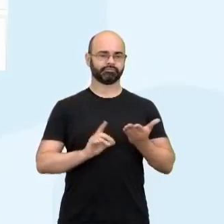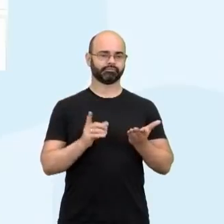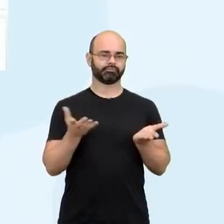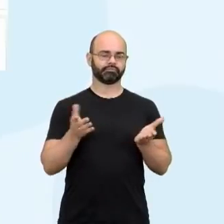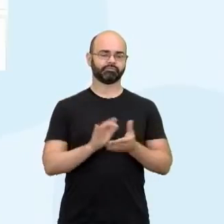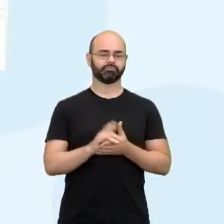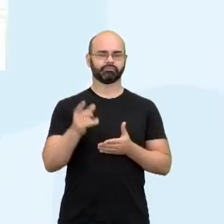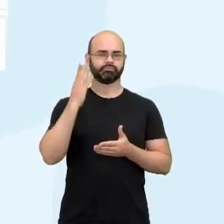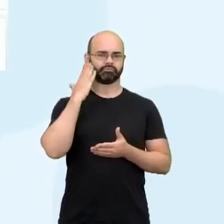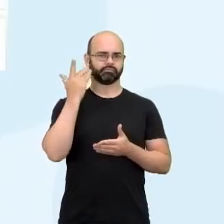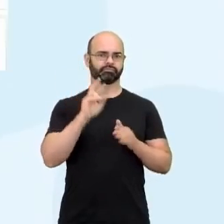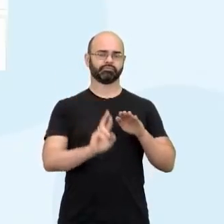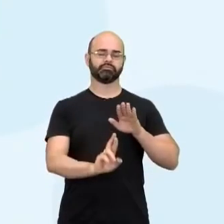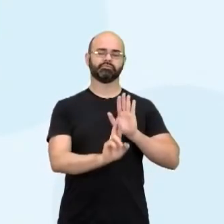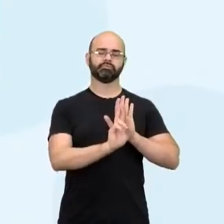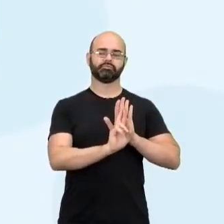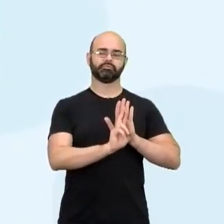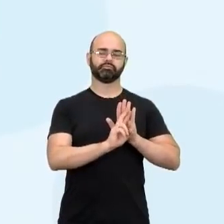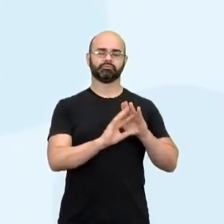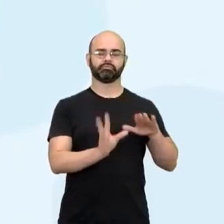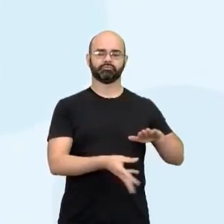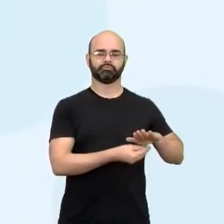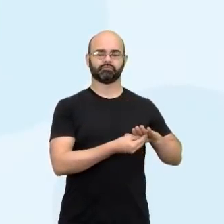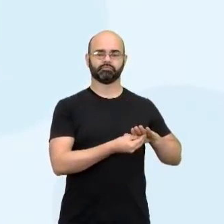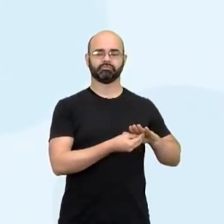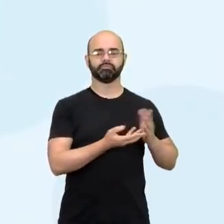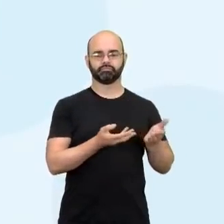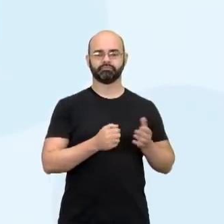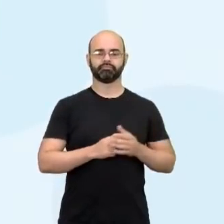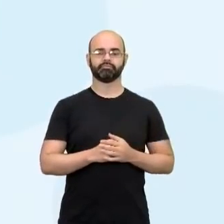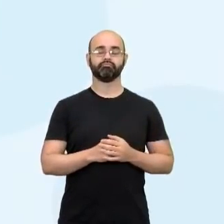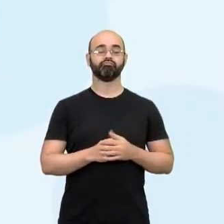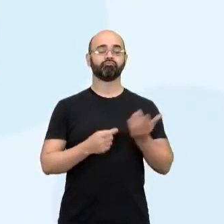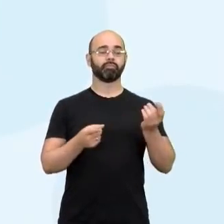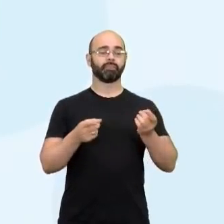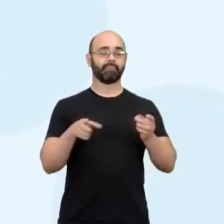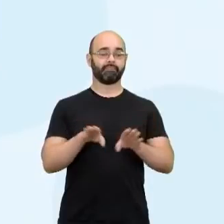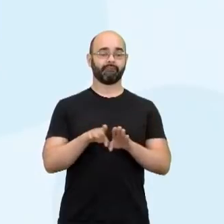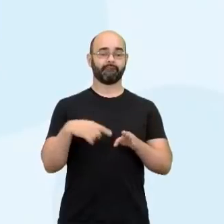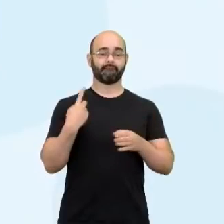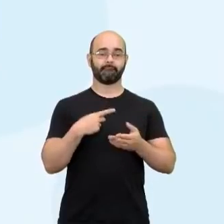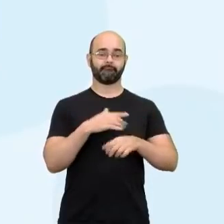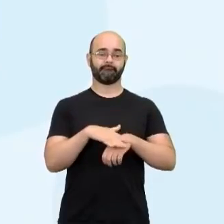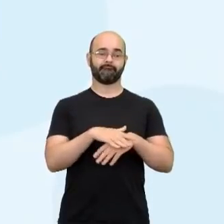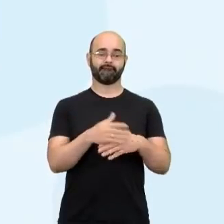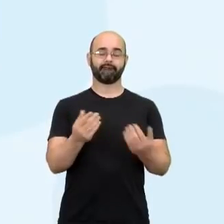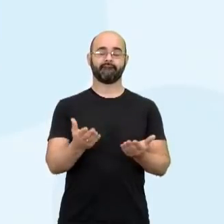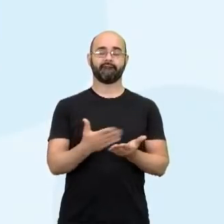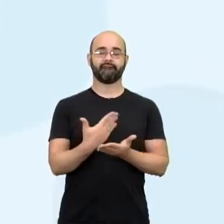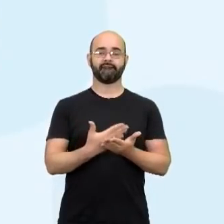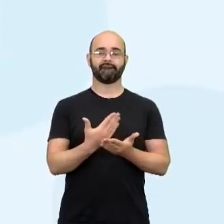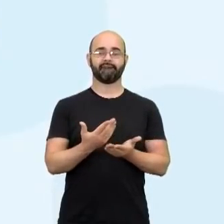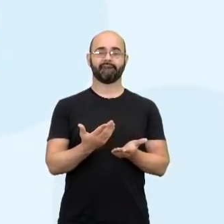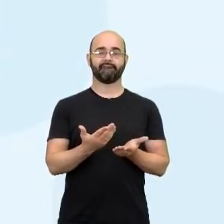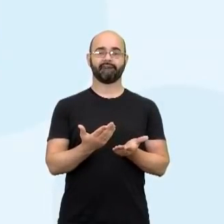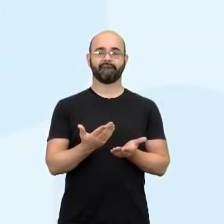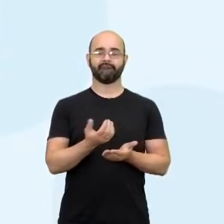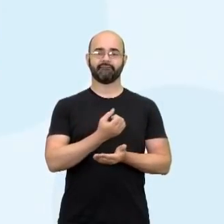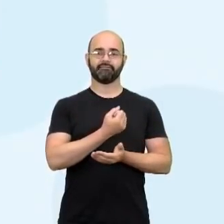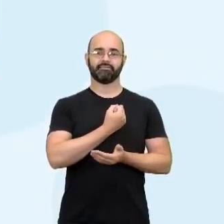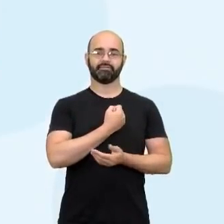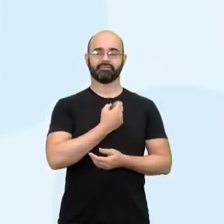já falei do repositório, né? E também, antes de a gente começar aí, que a gente vai falar um pouquinho da lição 2, falar um pouquinho